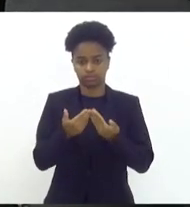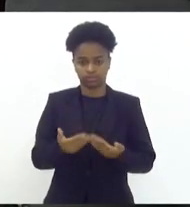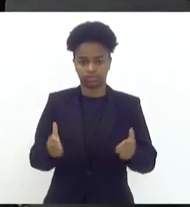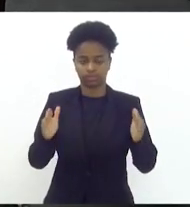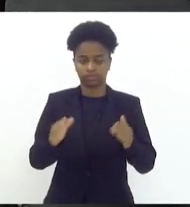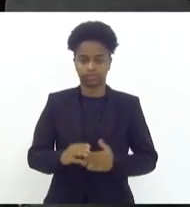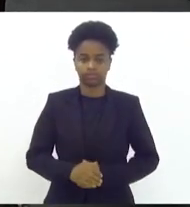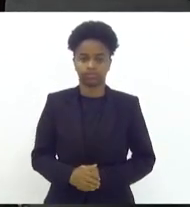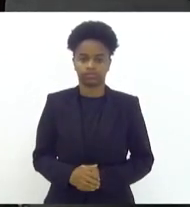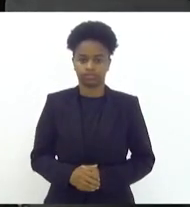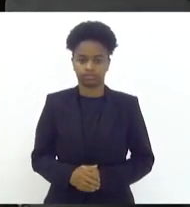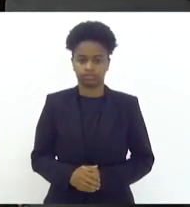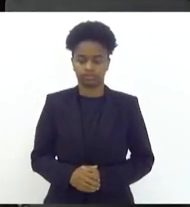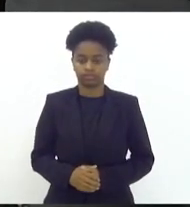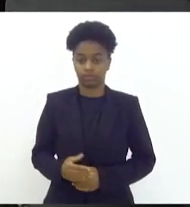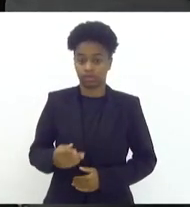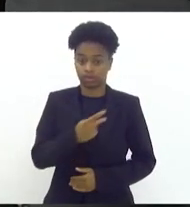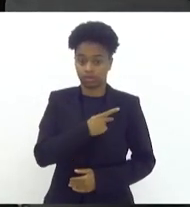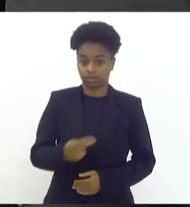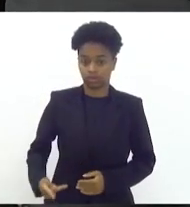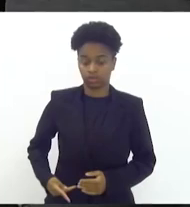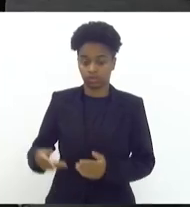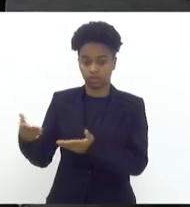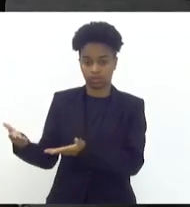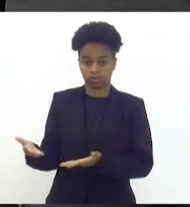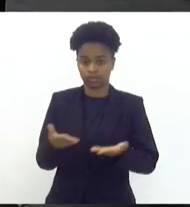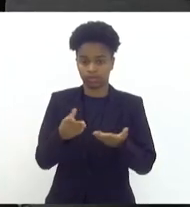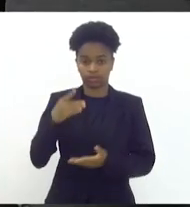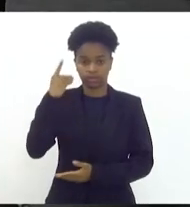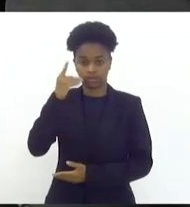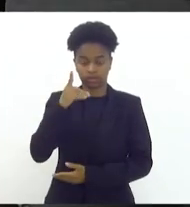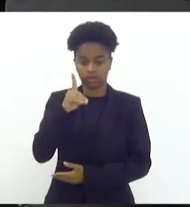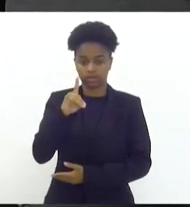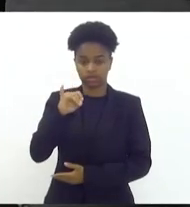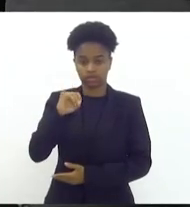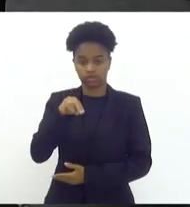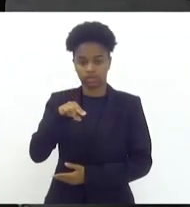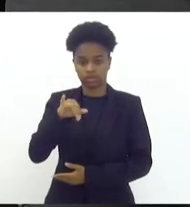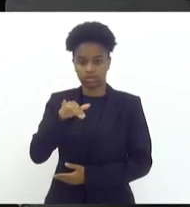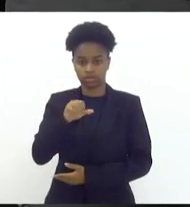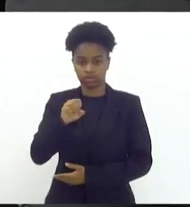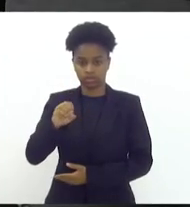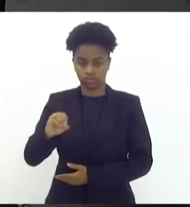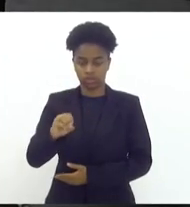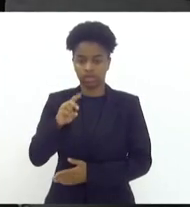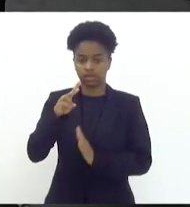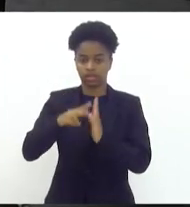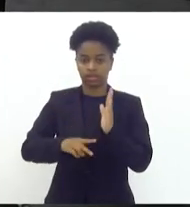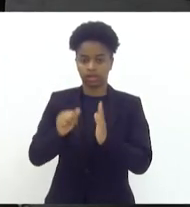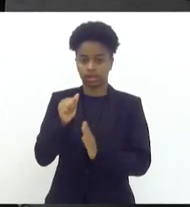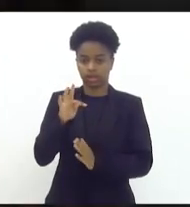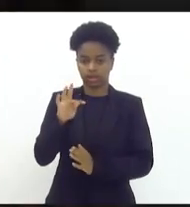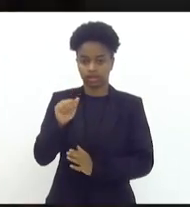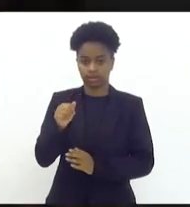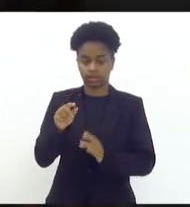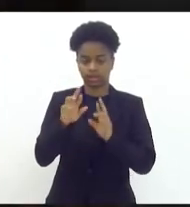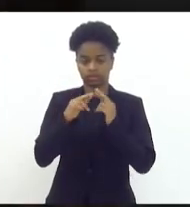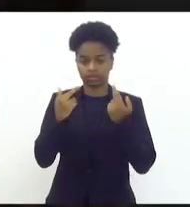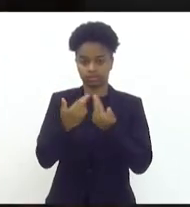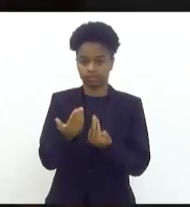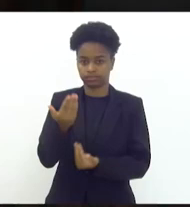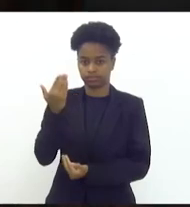a sessão a presidência convida o deputado Dionísio Lins para fazer a leitura da ata